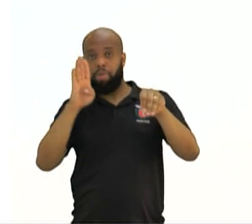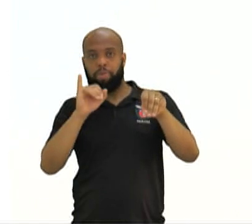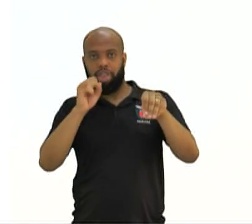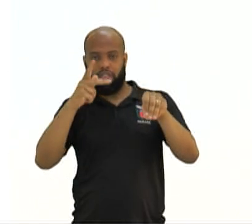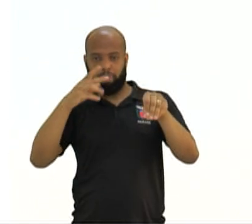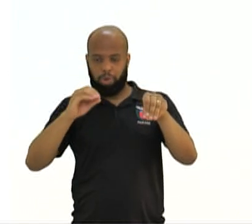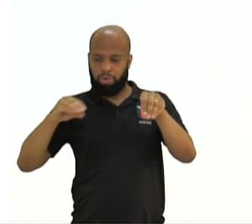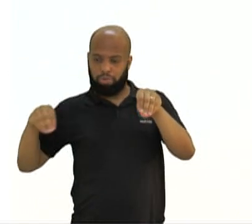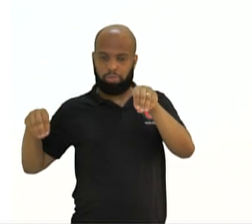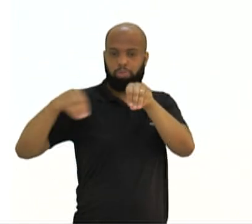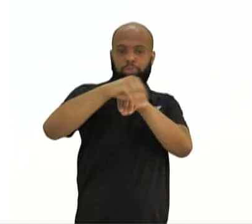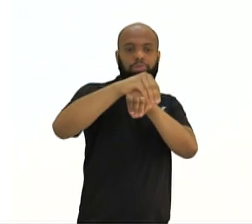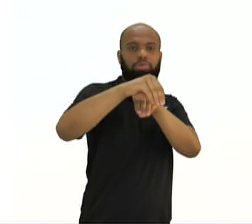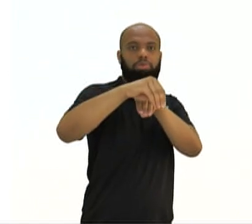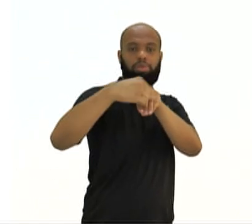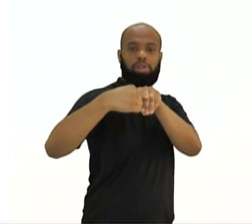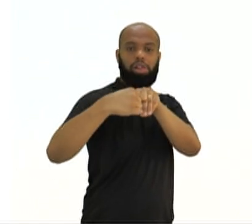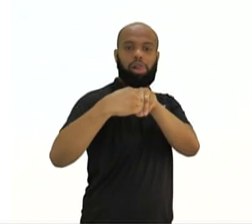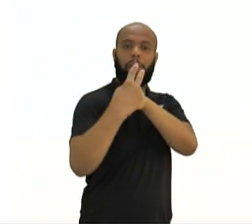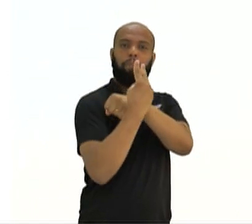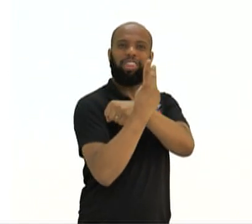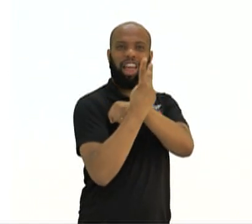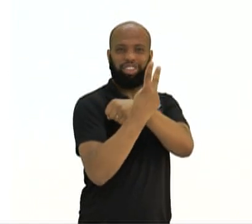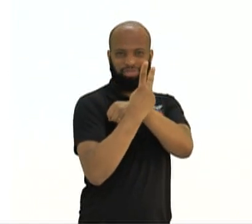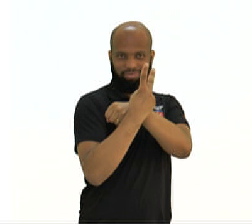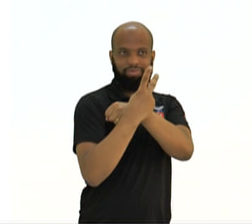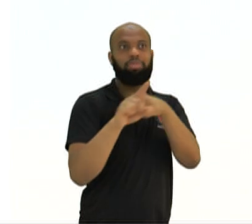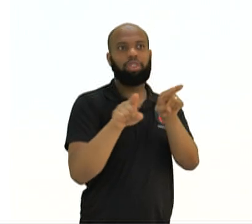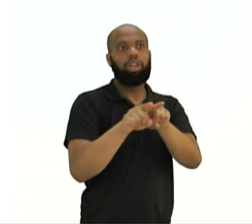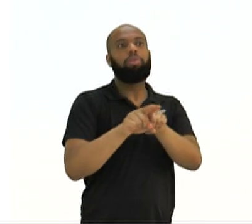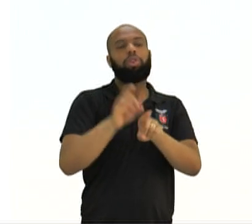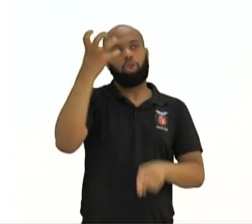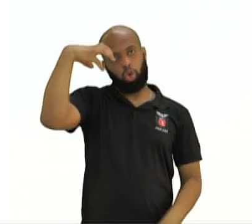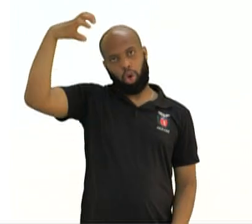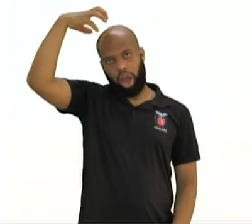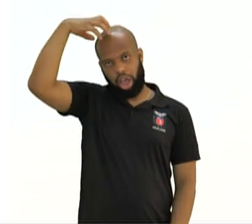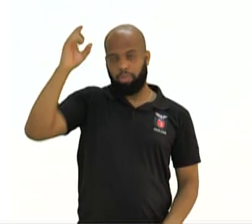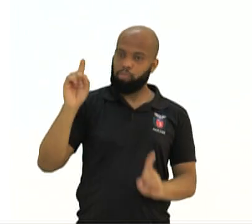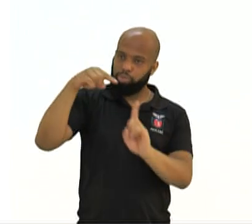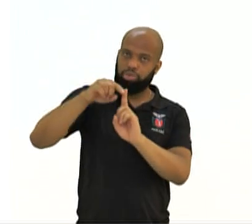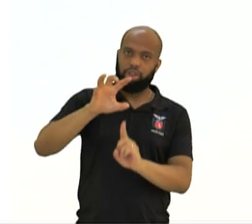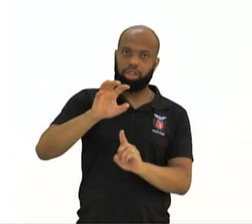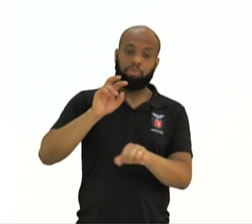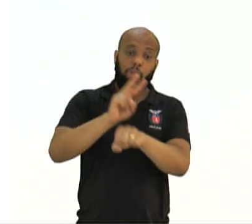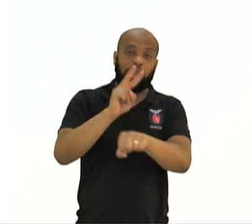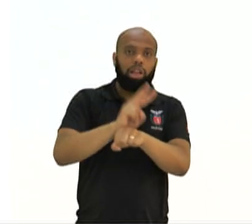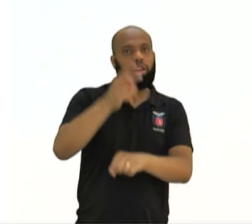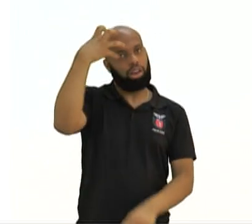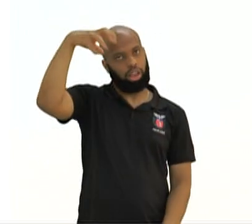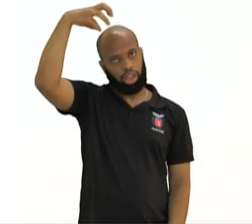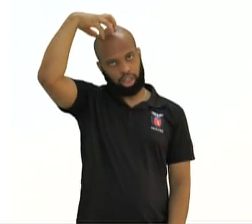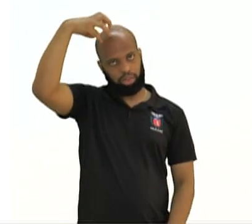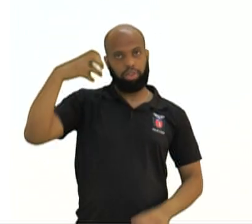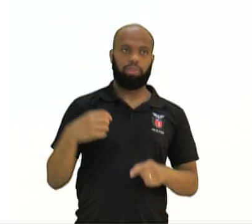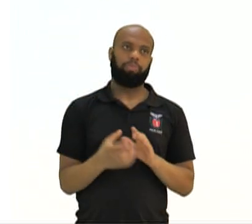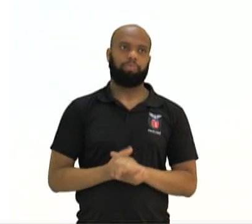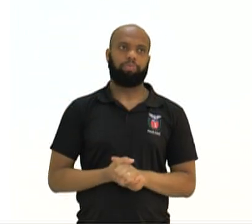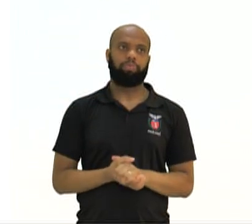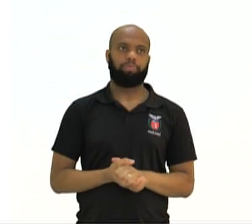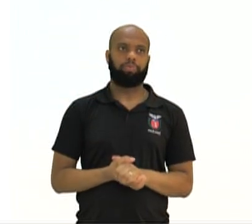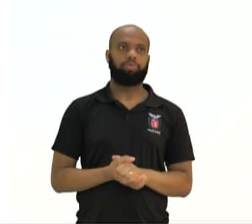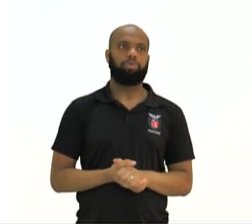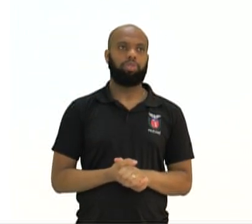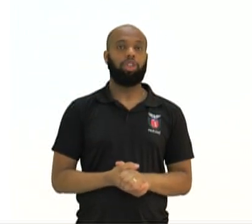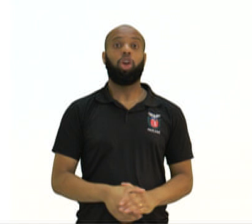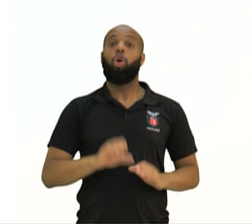seja, se ele estiver nessa posição, ele está protegendo, né, o rei dessa ameaça da torre. Ou